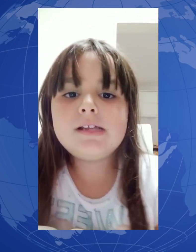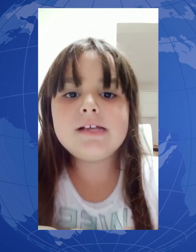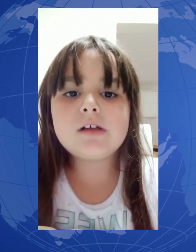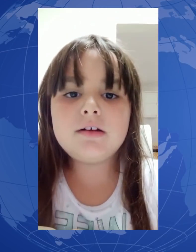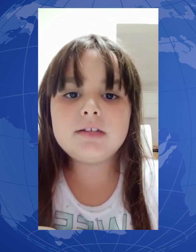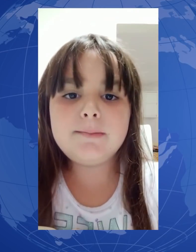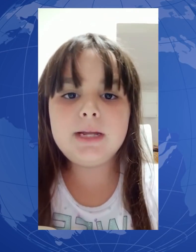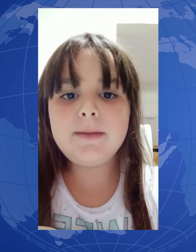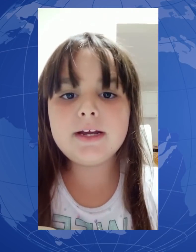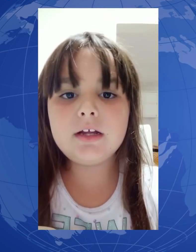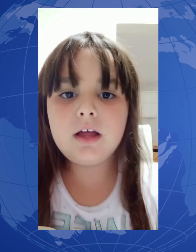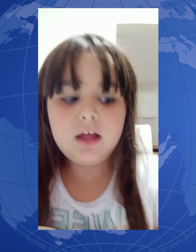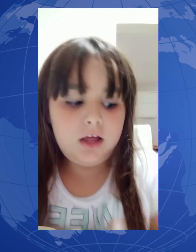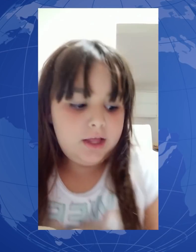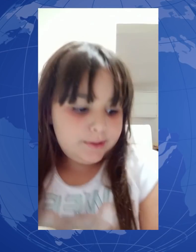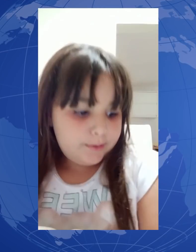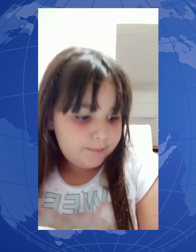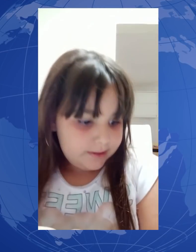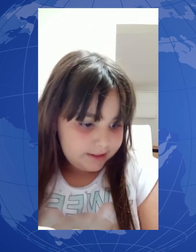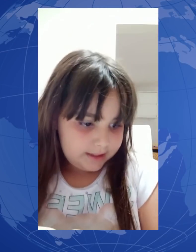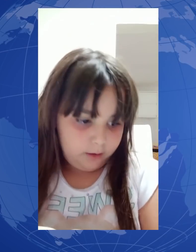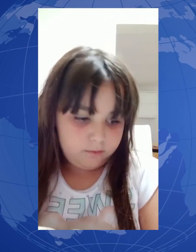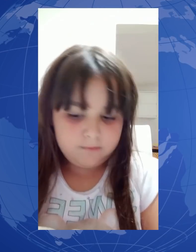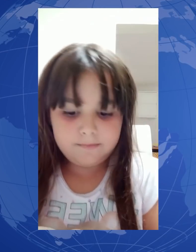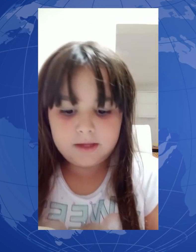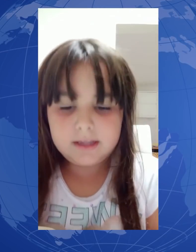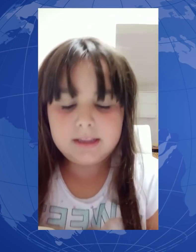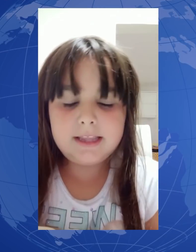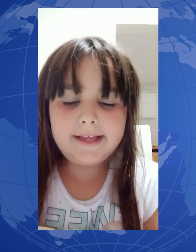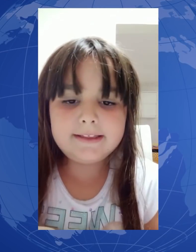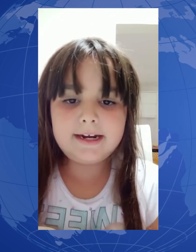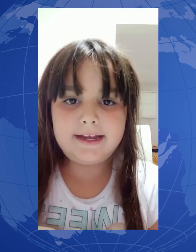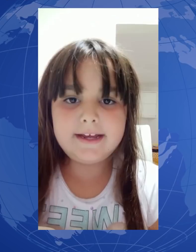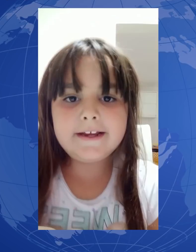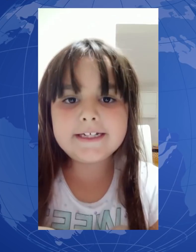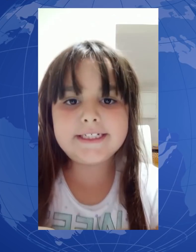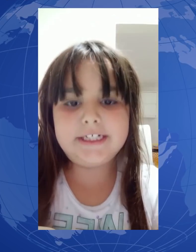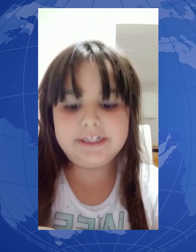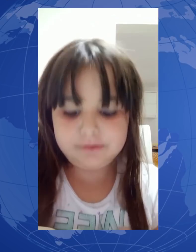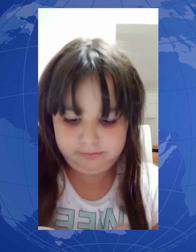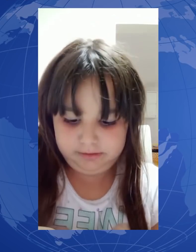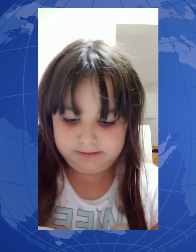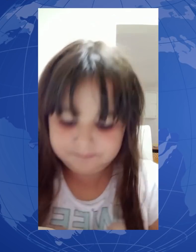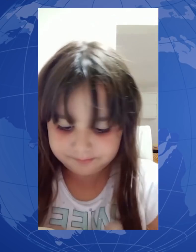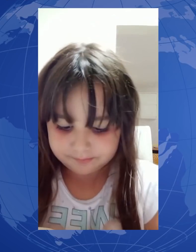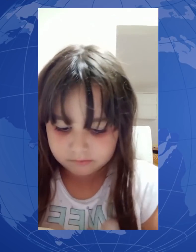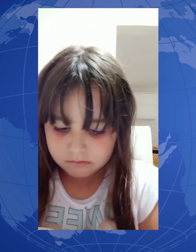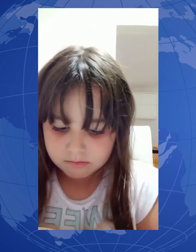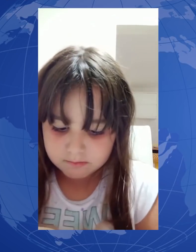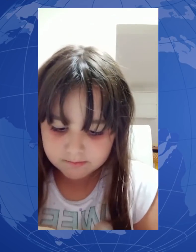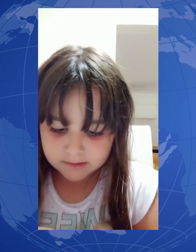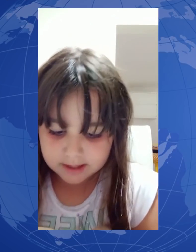Resposta da Escola Bíblica Dominical. Letra E, Jesus.